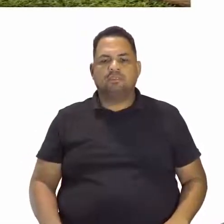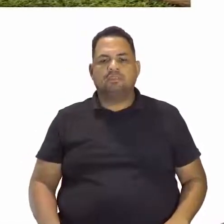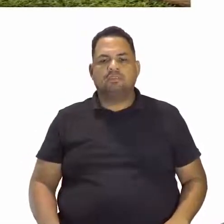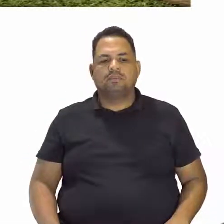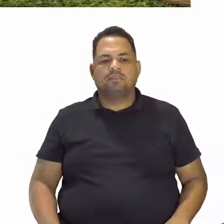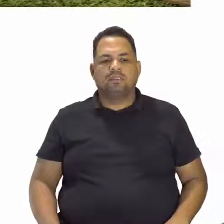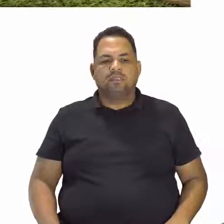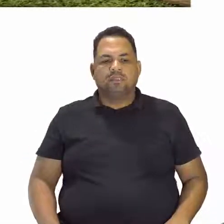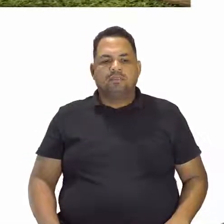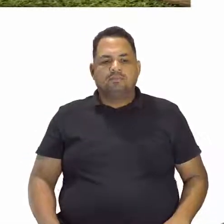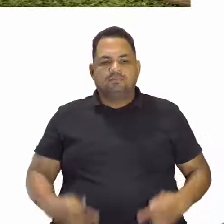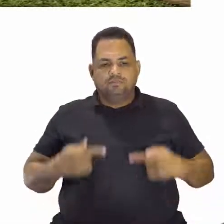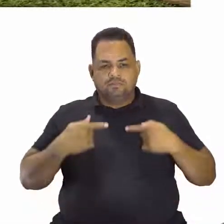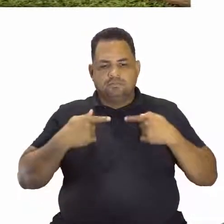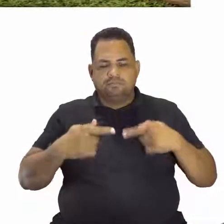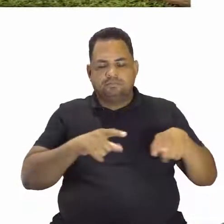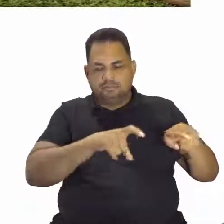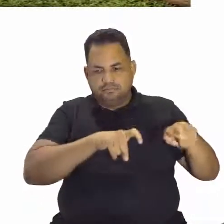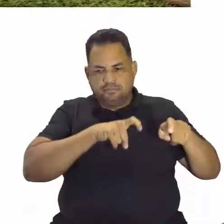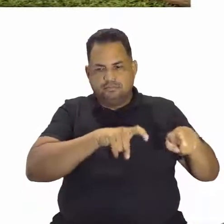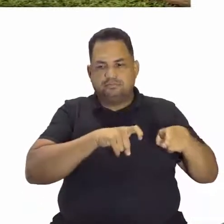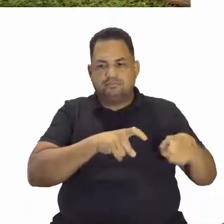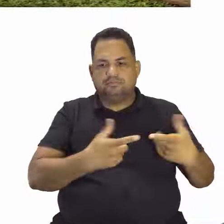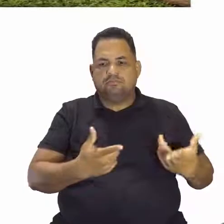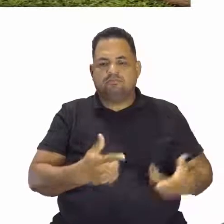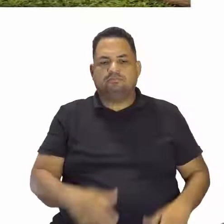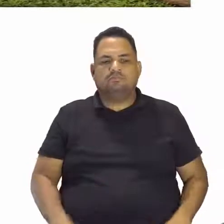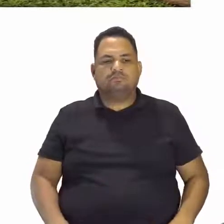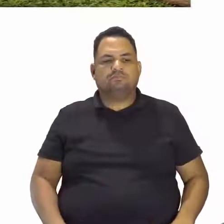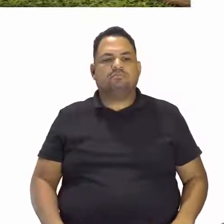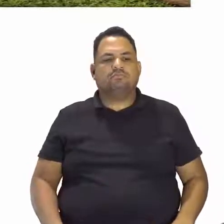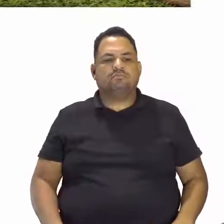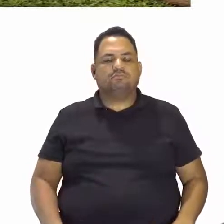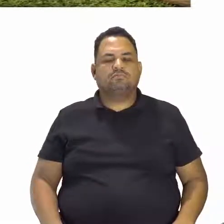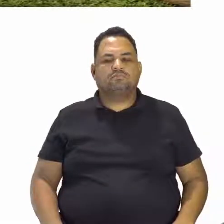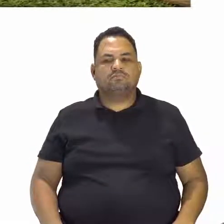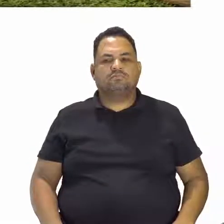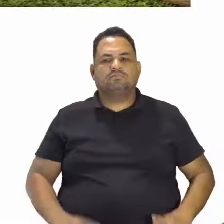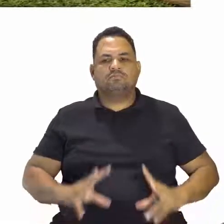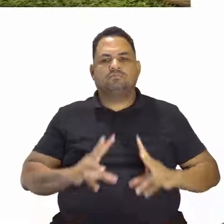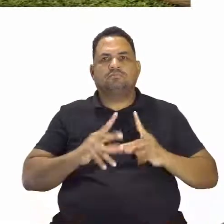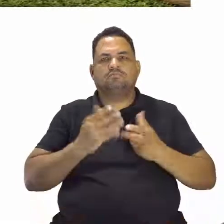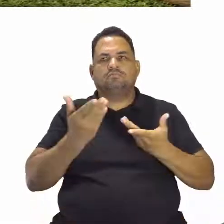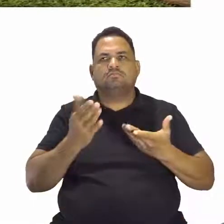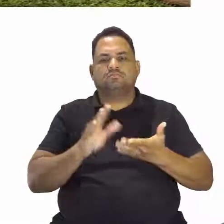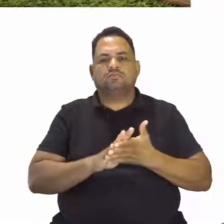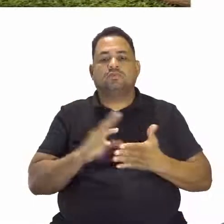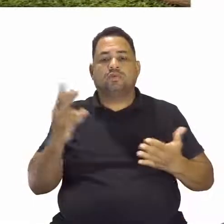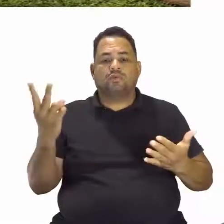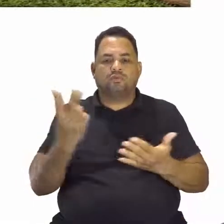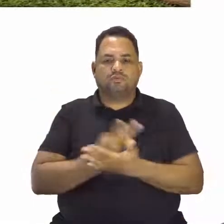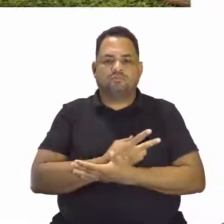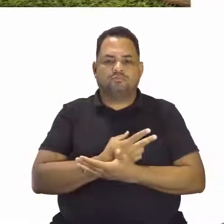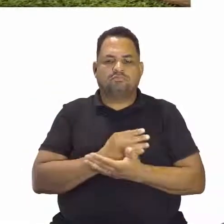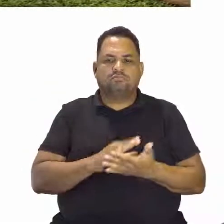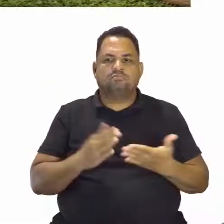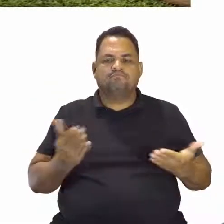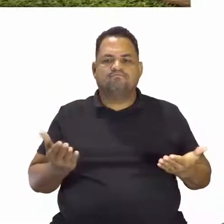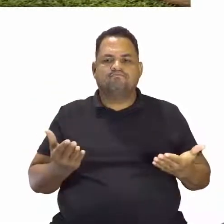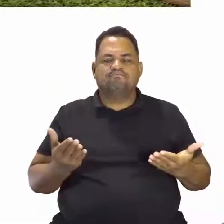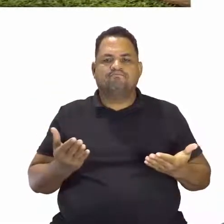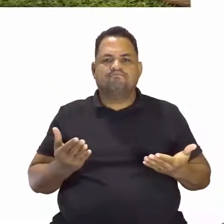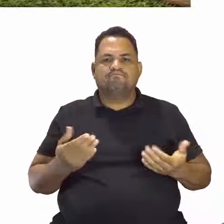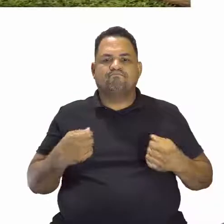Então, os conflitos agrários, eles devem, todas essas questões, gente, aqui, elas devem